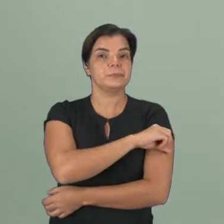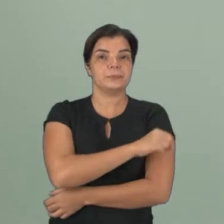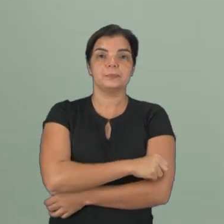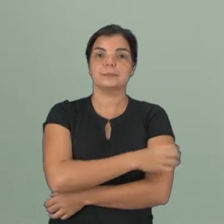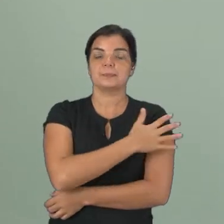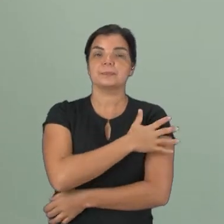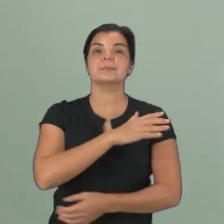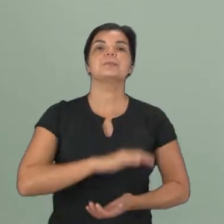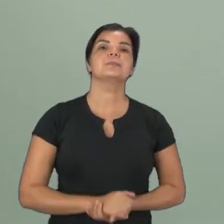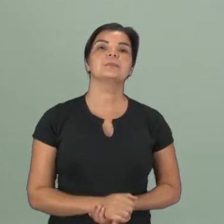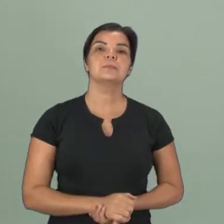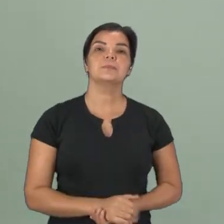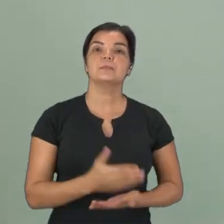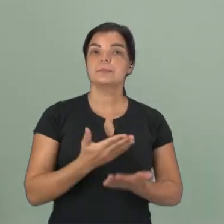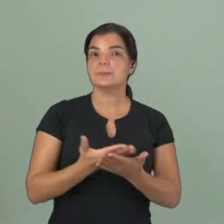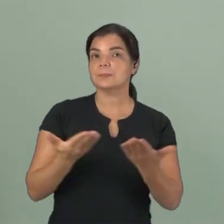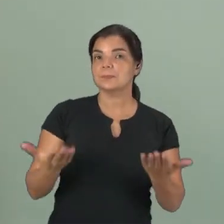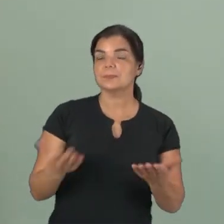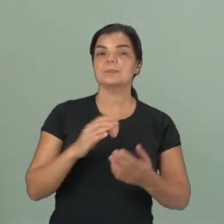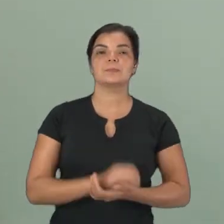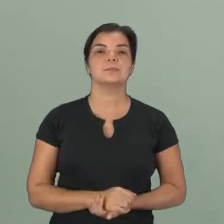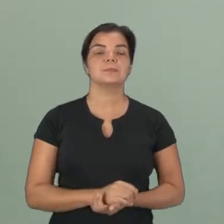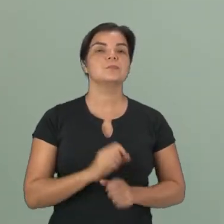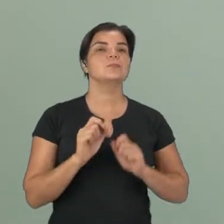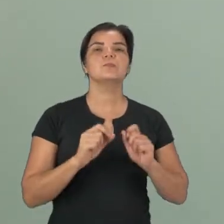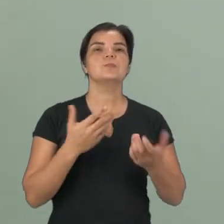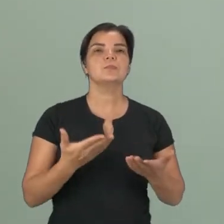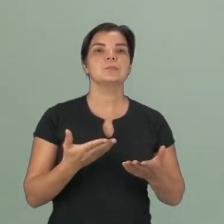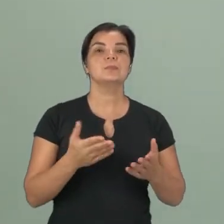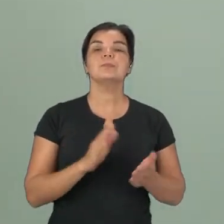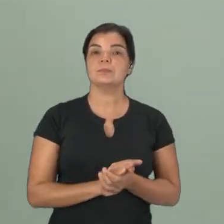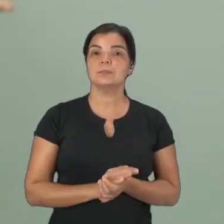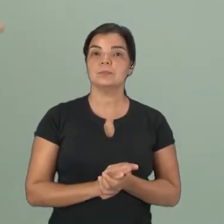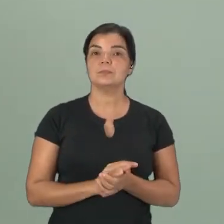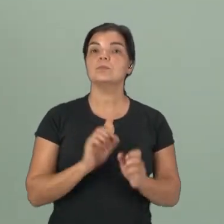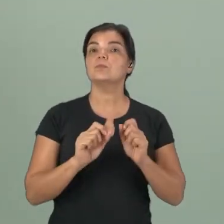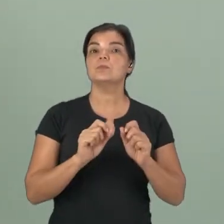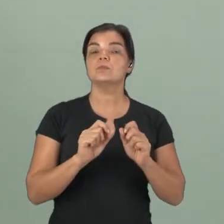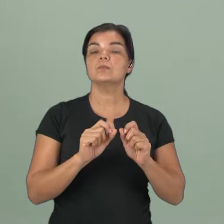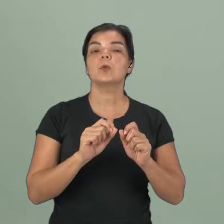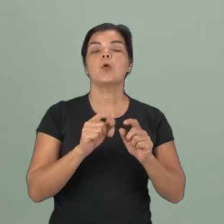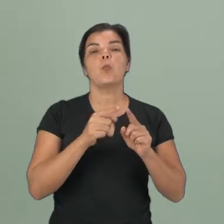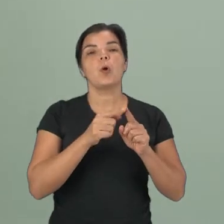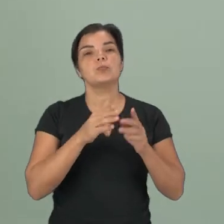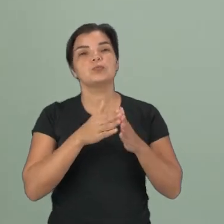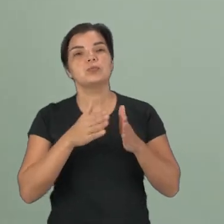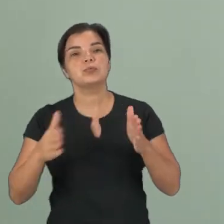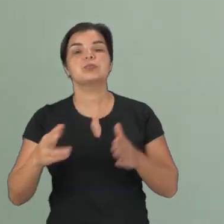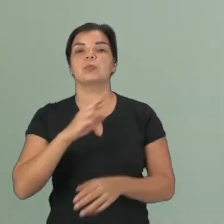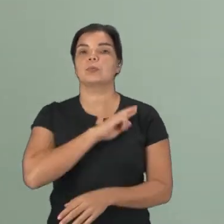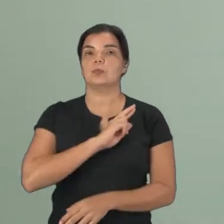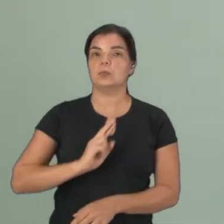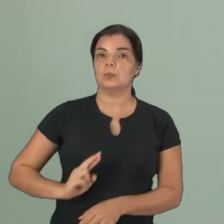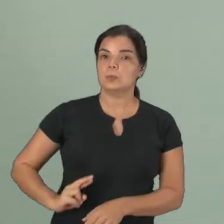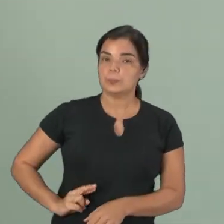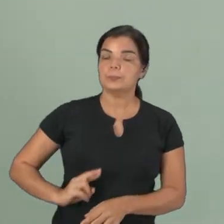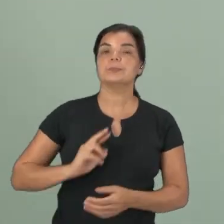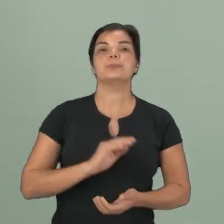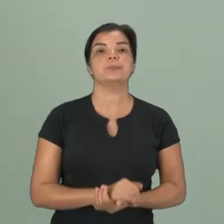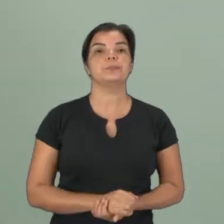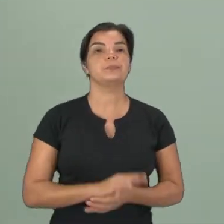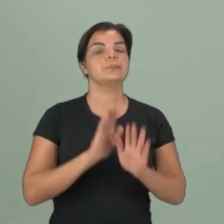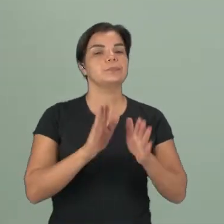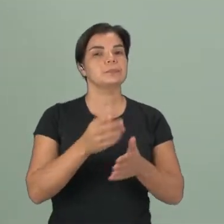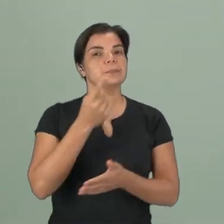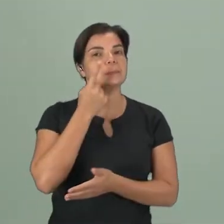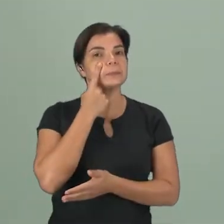ensino fundamental. Na aula de hoje, a gente vai estudar um pouquinho sobre os ciclos da República, sobre o período republicano, que a gente